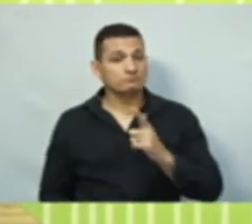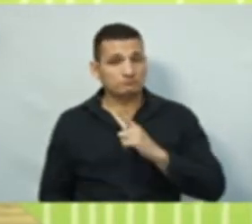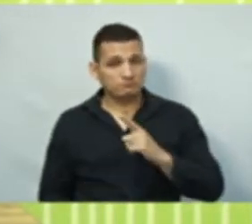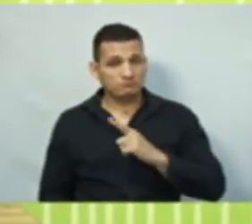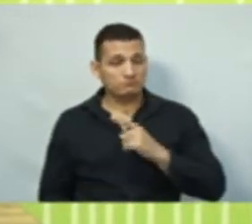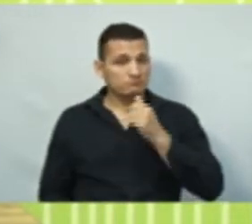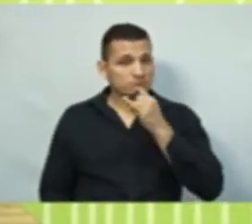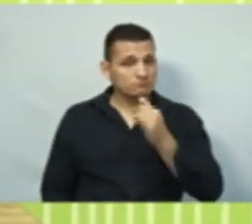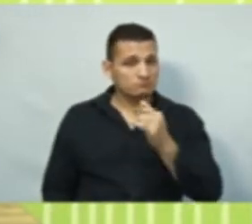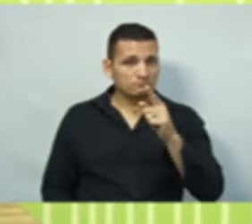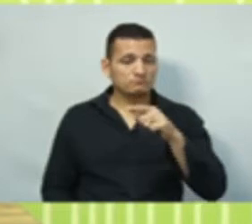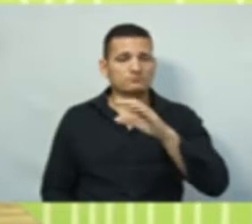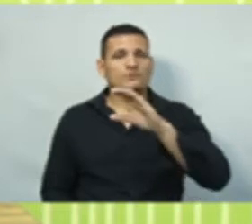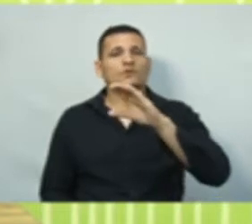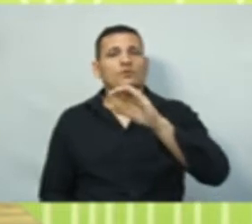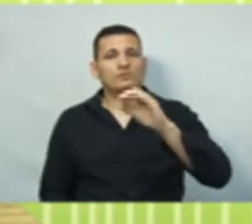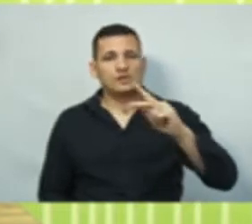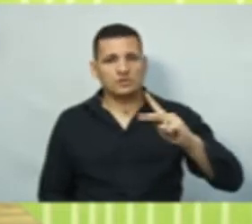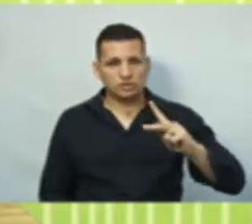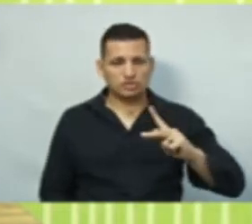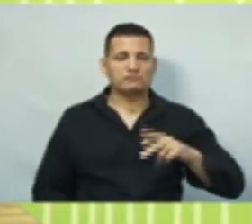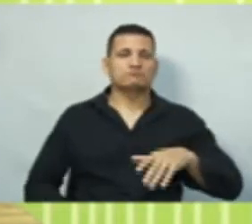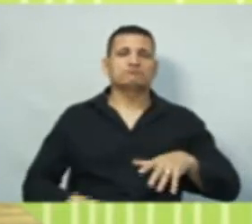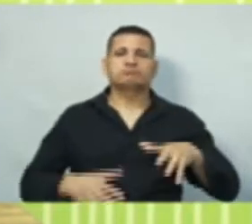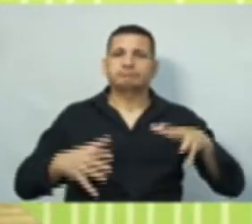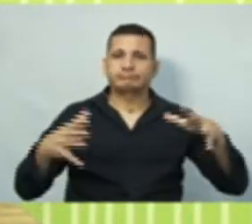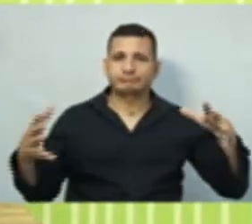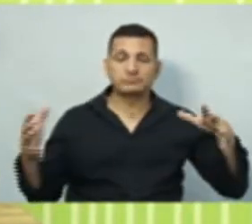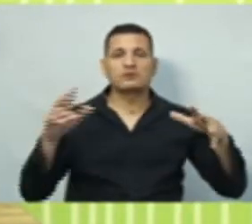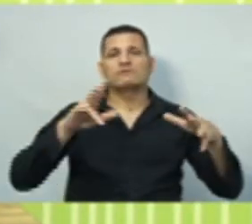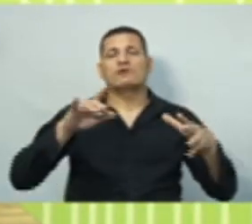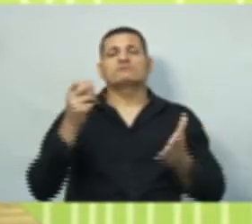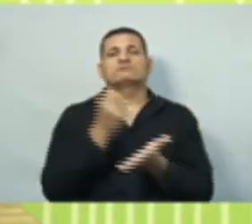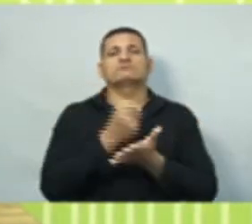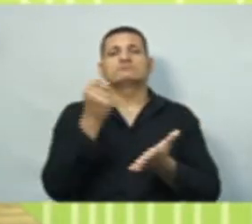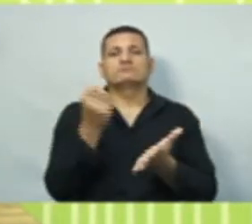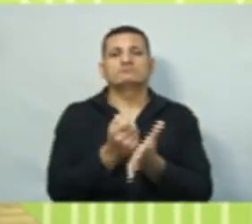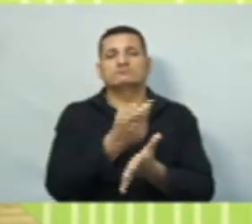uma grande cooperativa que contratará